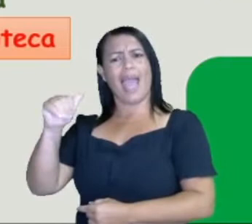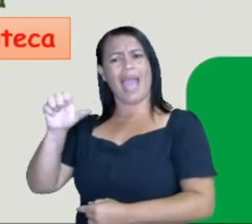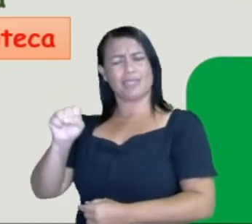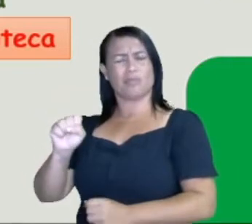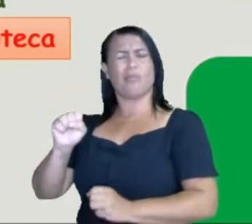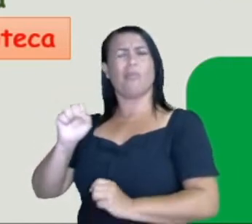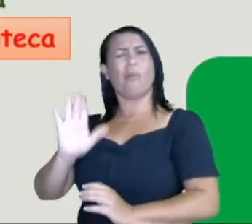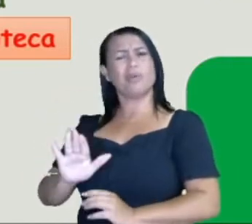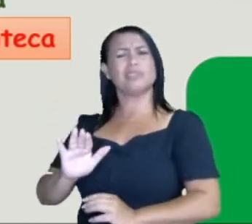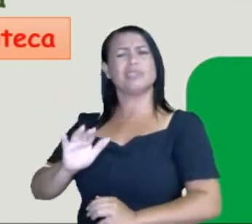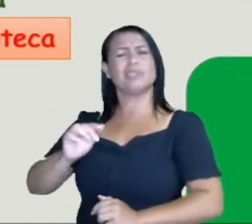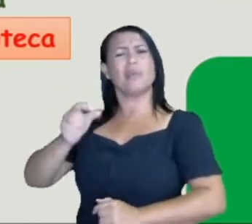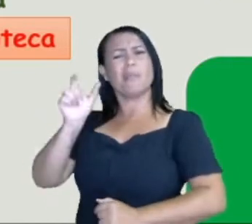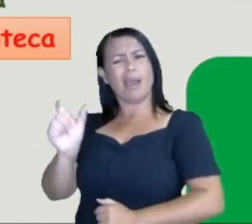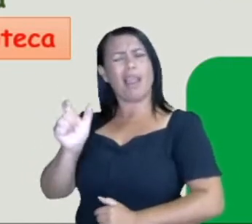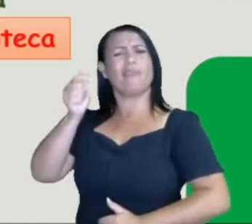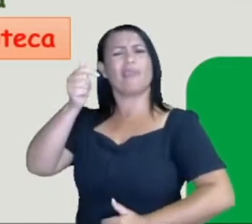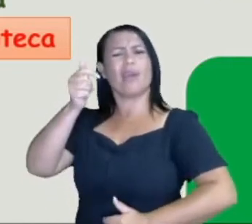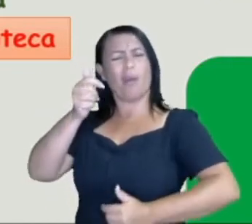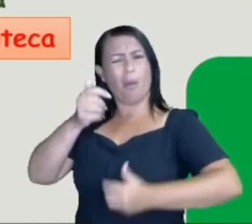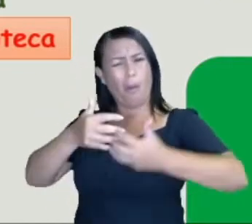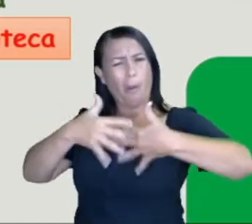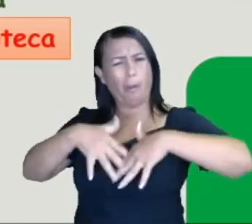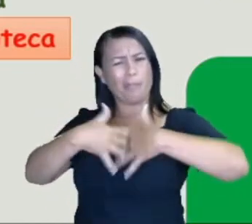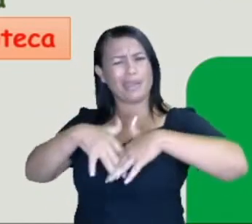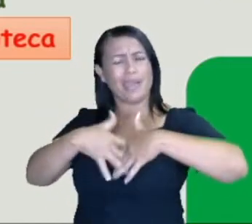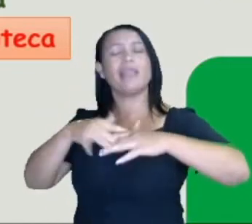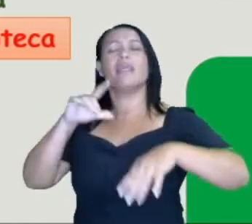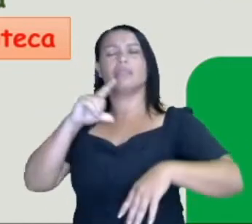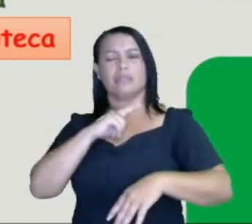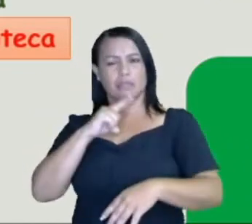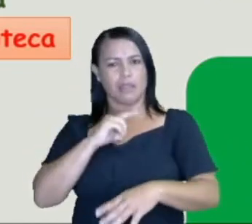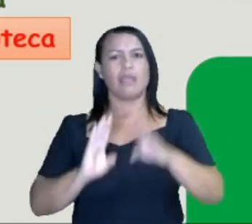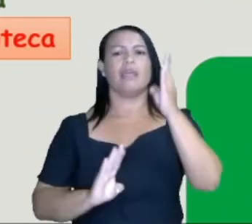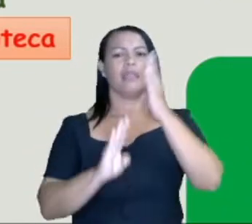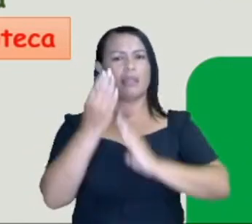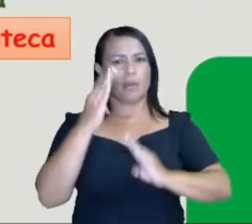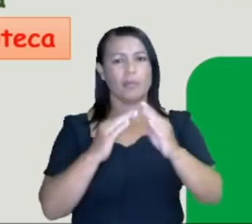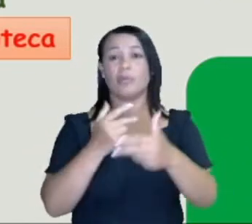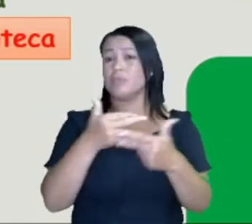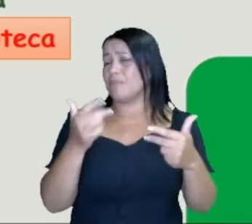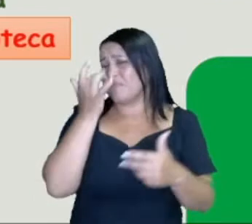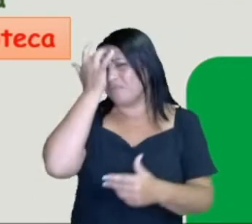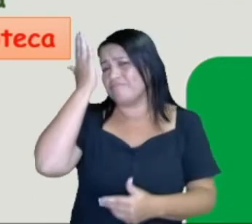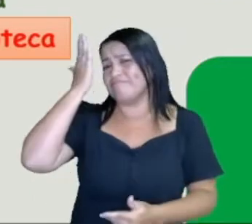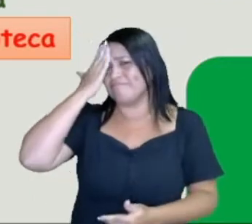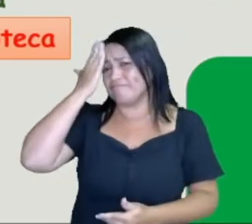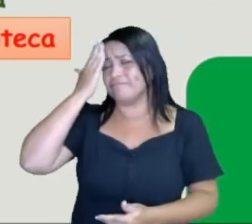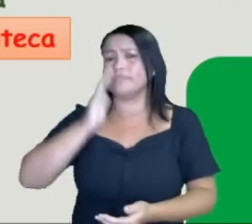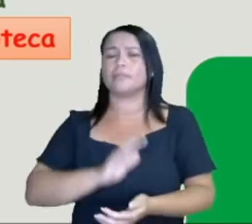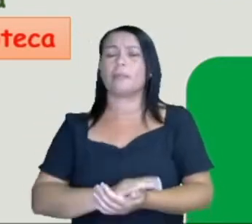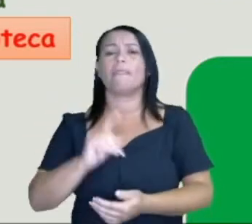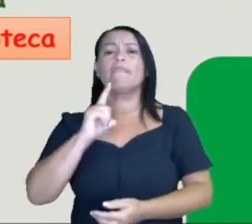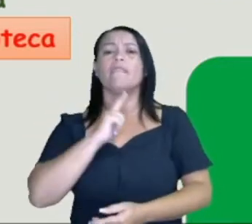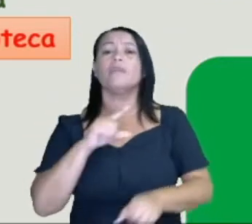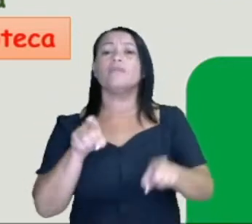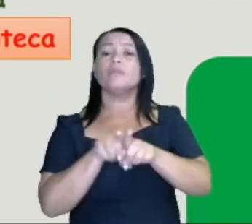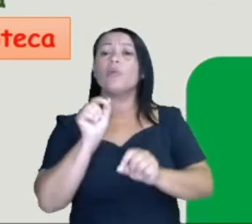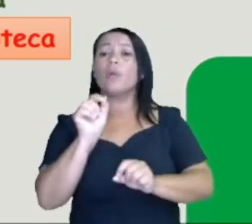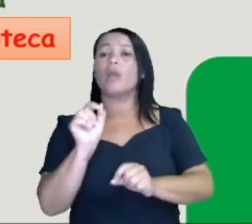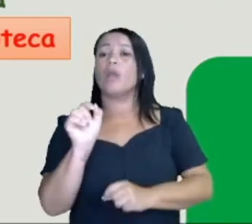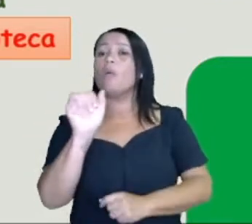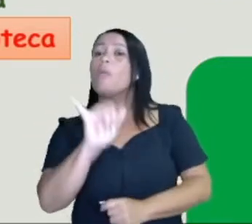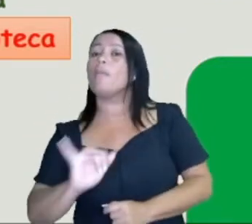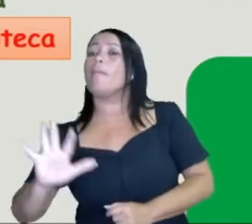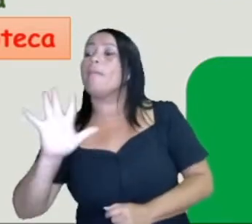complicada. Pois é, gente, a biologia tem essas coisas, mas é muito fácil de entender. Temos aqui, olha só, a imagem